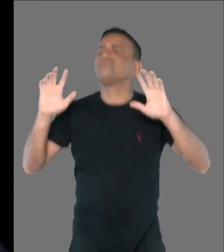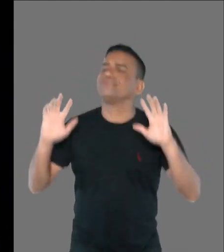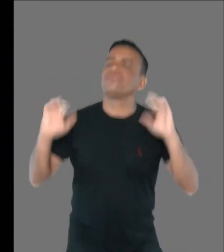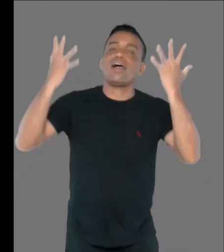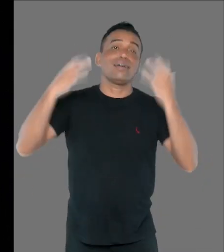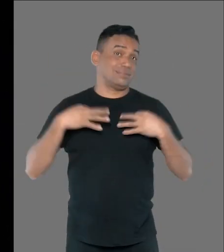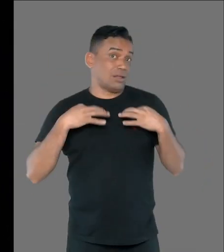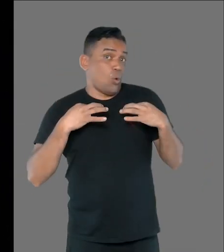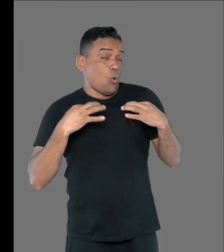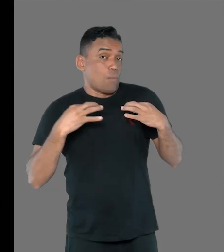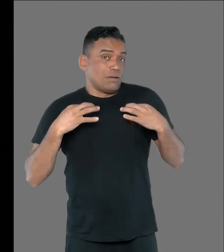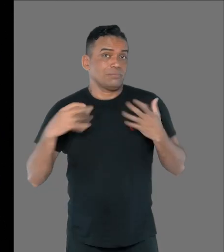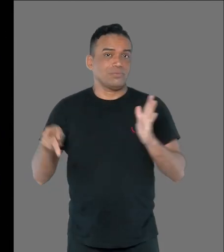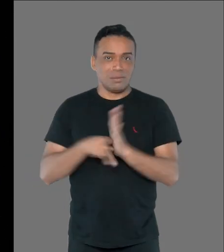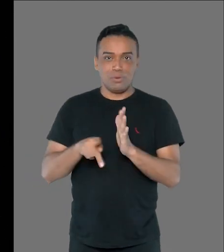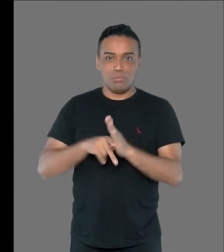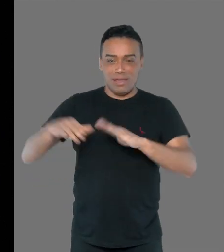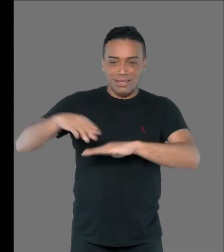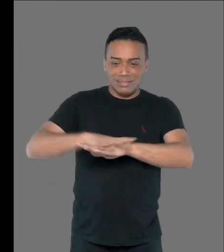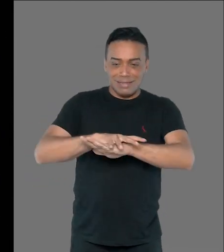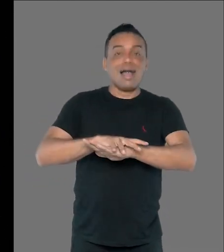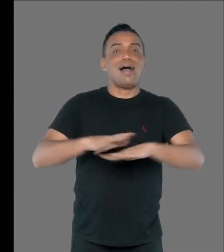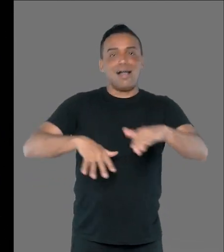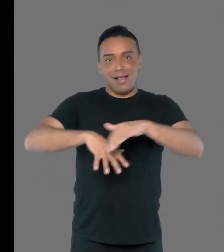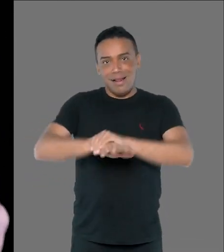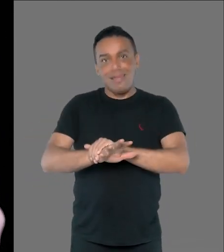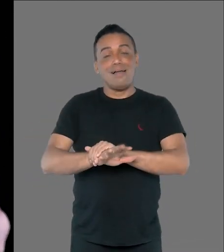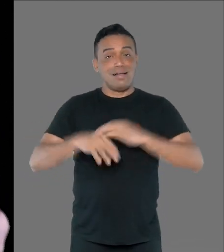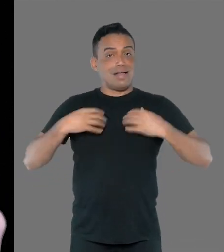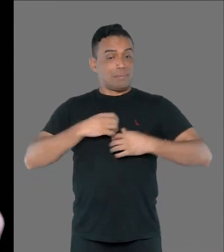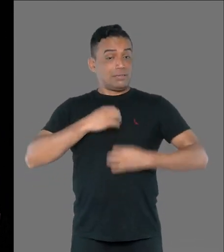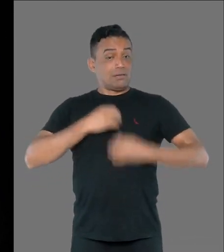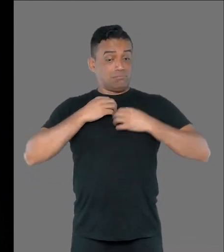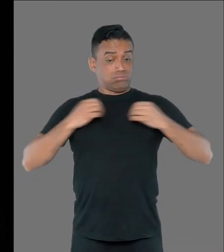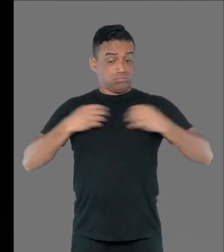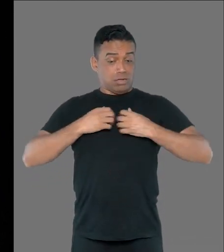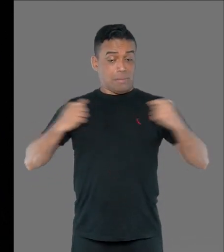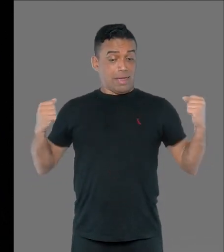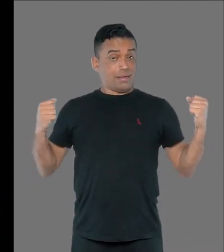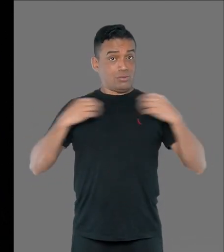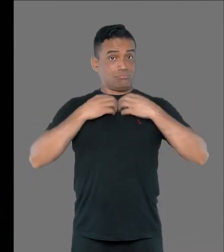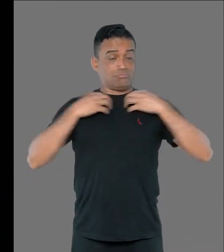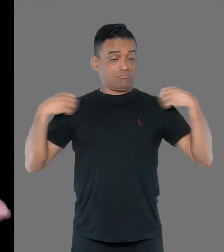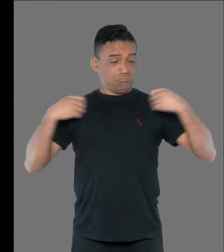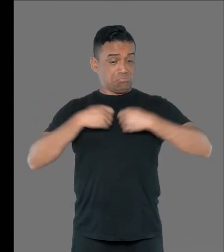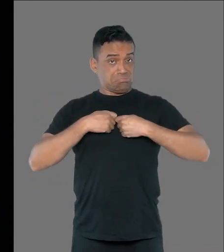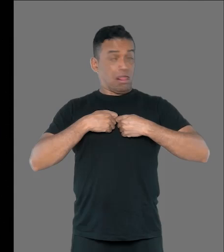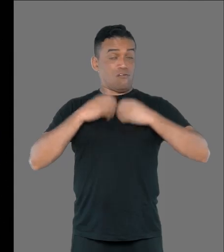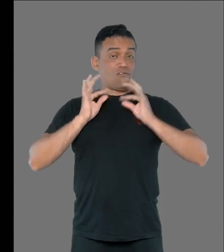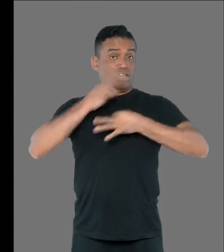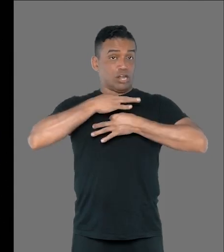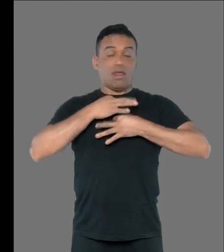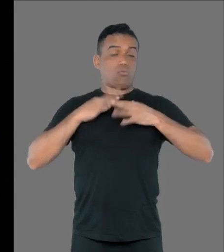se veste, ele andava de sandália, camisa aberta até um umbigo e lencinho no pescoço, né? Ele é uma figura totalmente